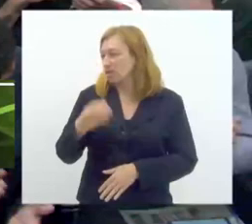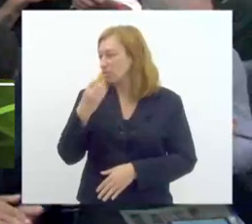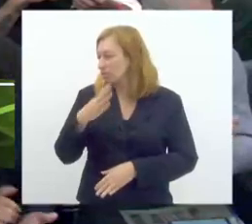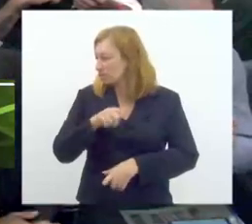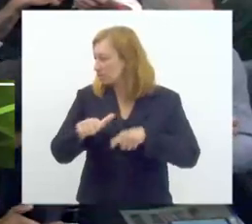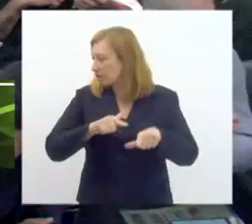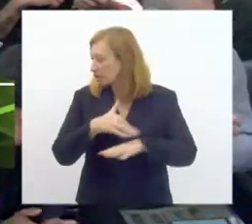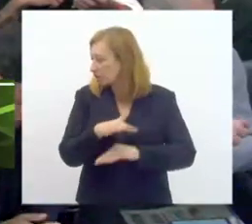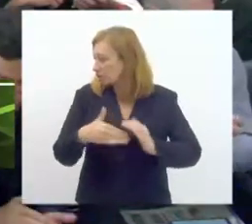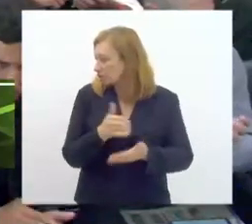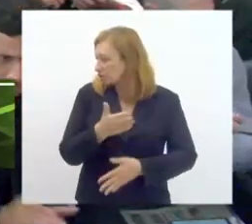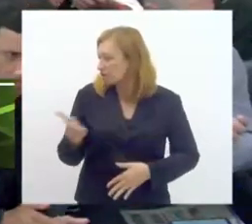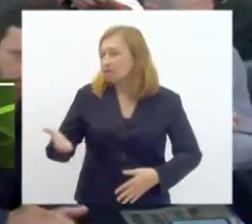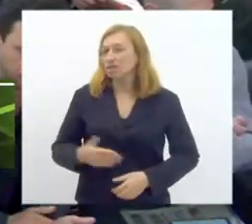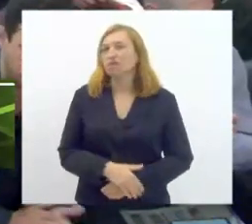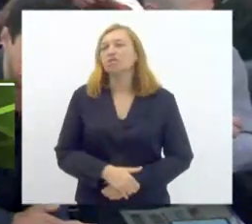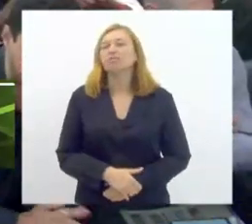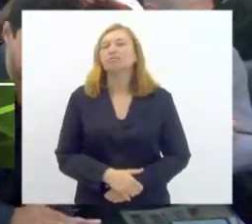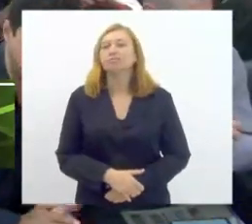todos.